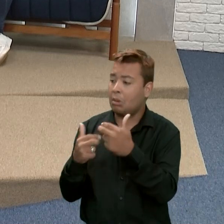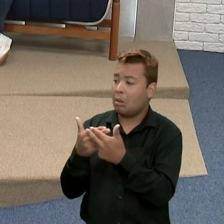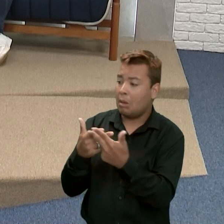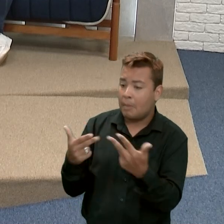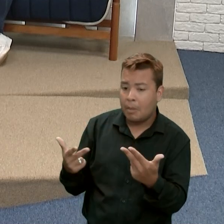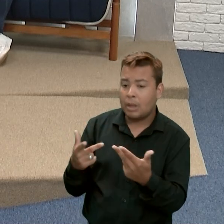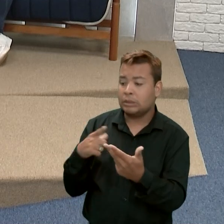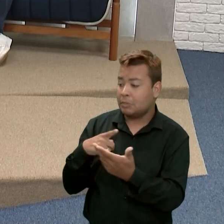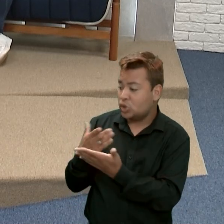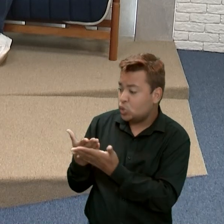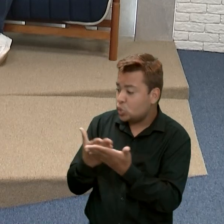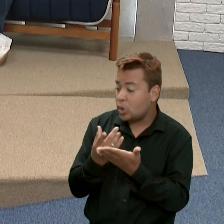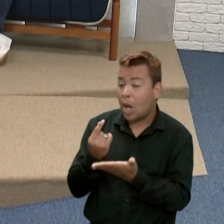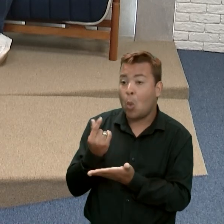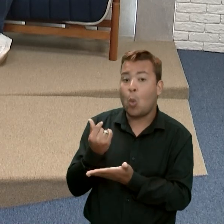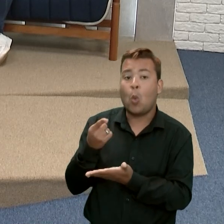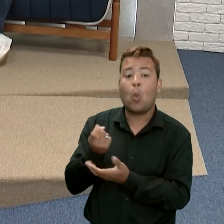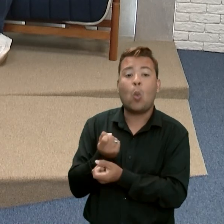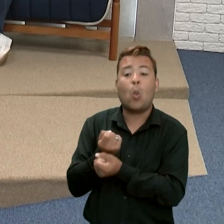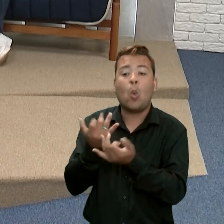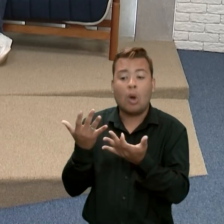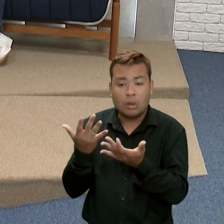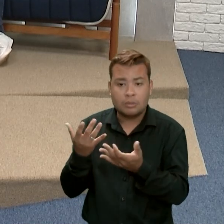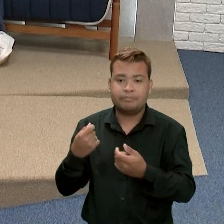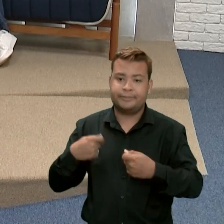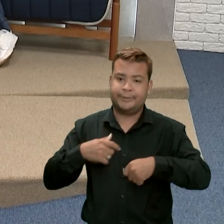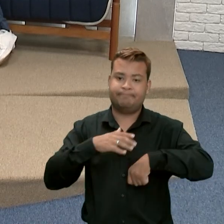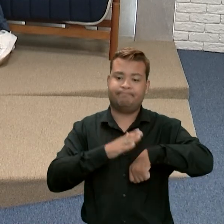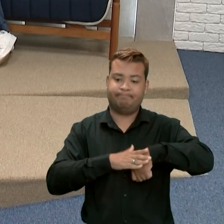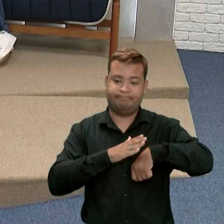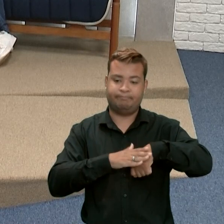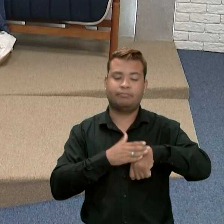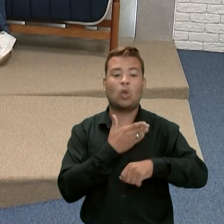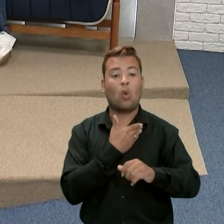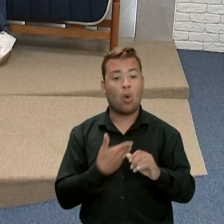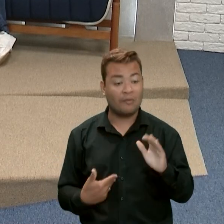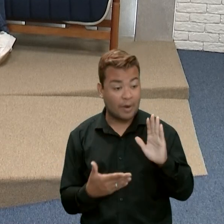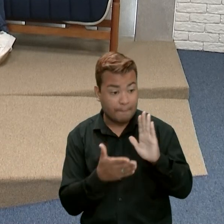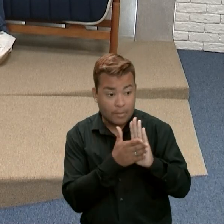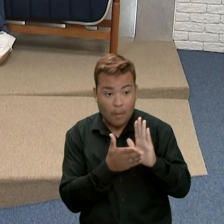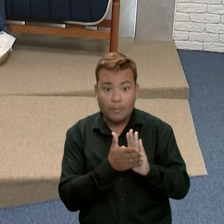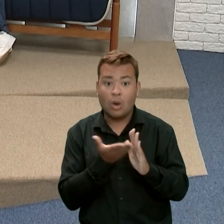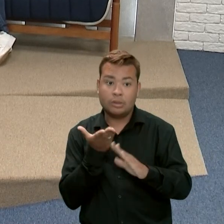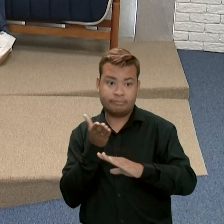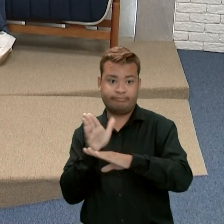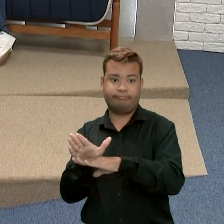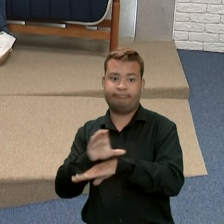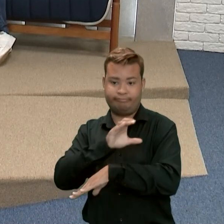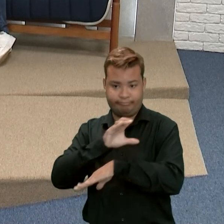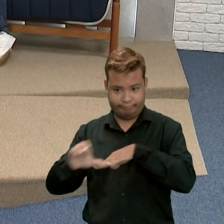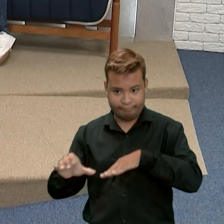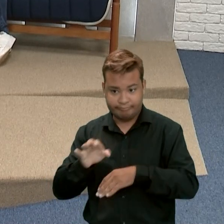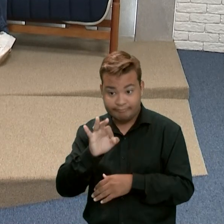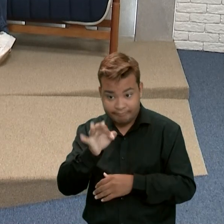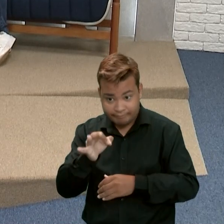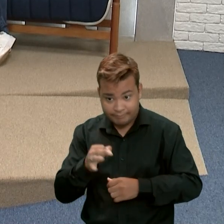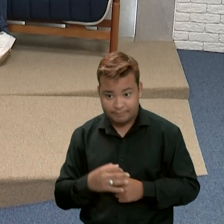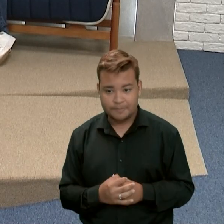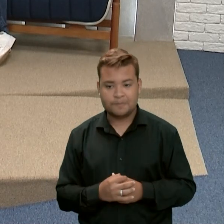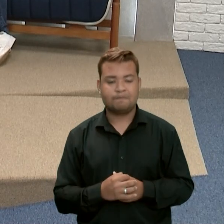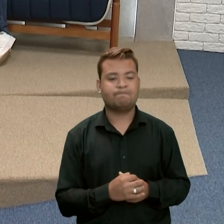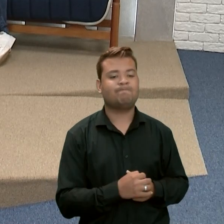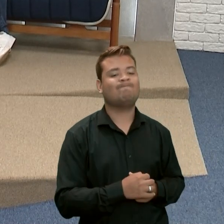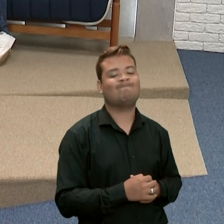todo também possa ser subsidiado por políticas públicas, que é o que a gente falava no bloco anterior também, né?